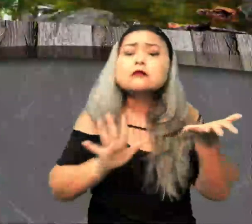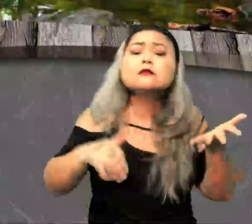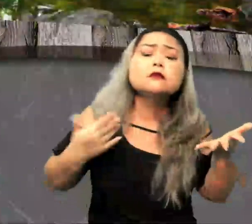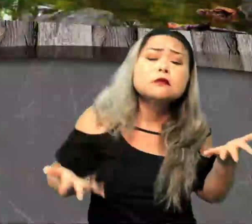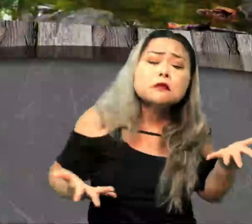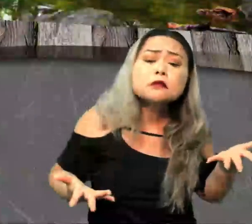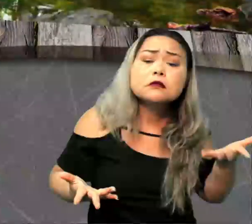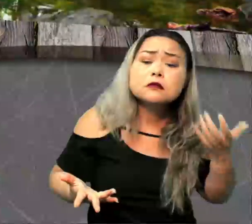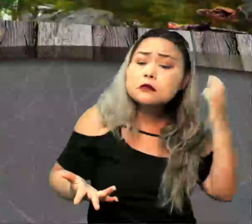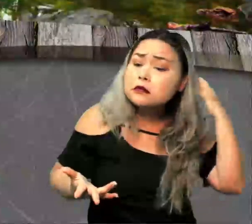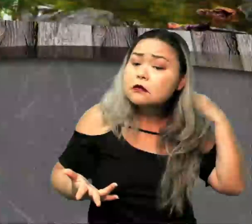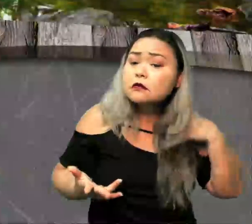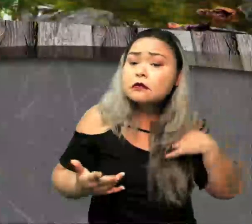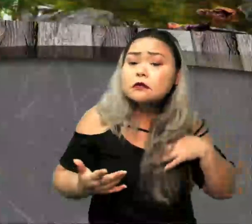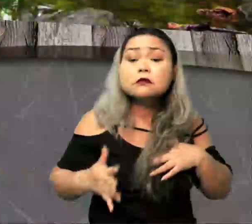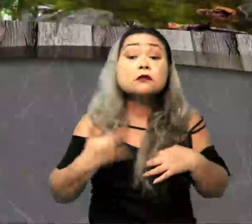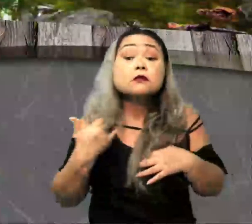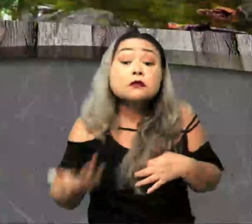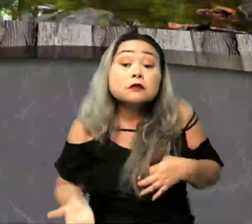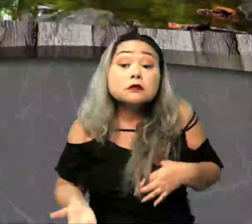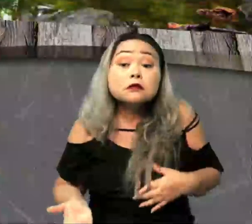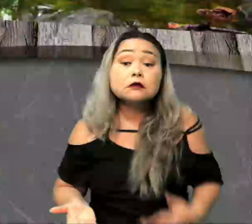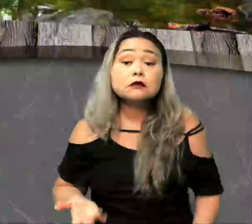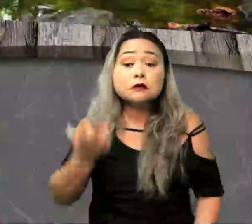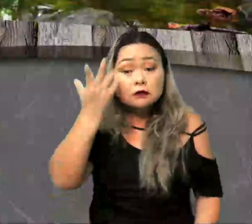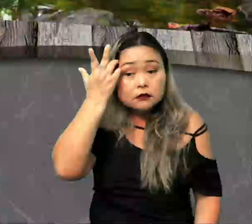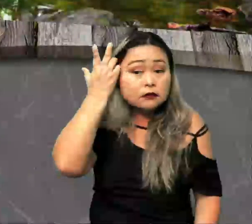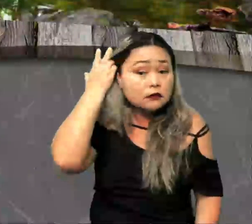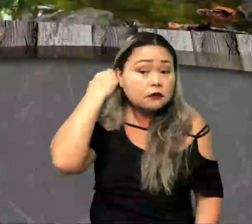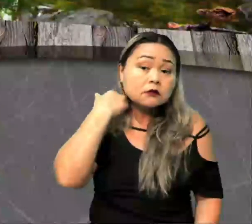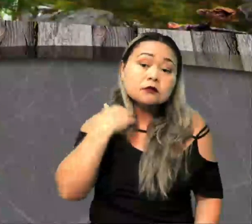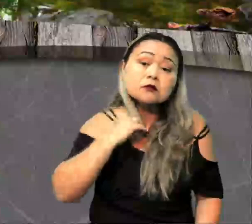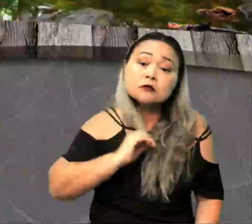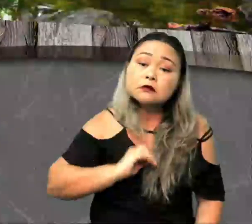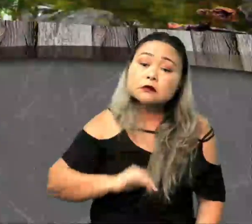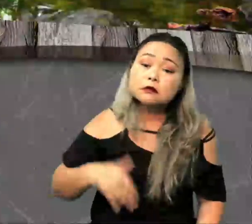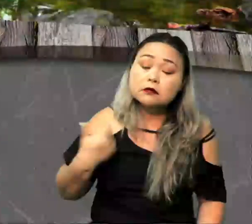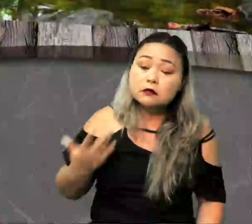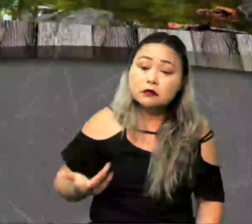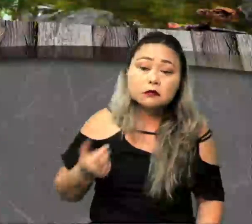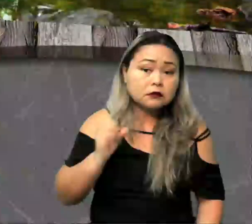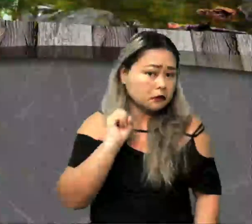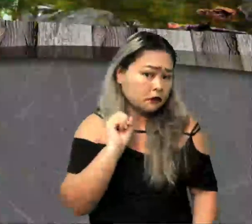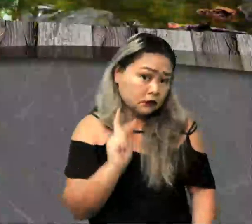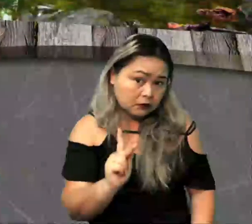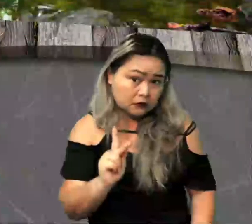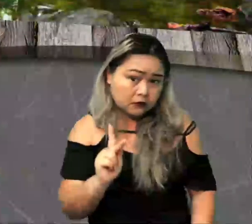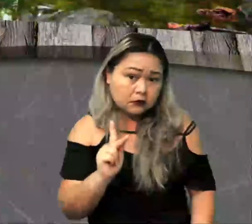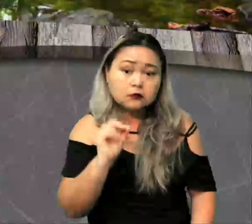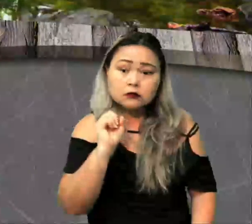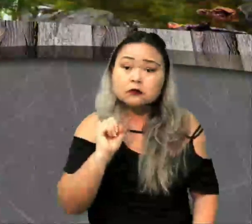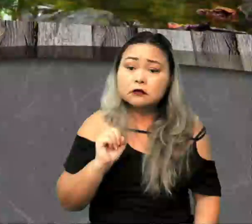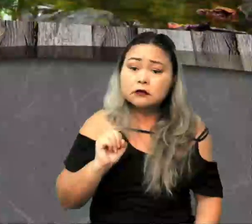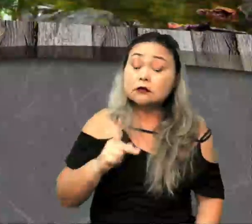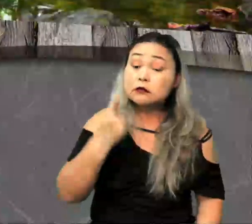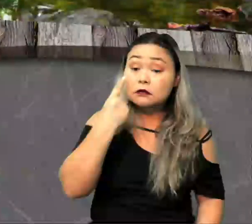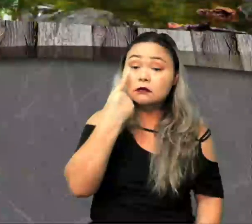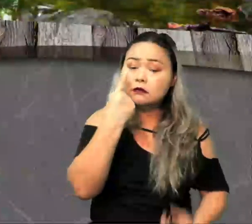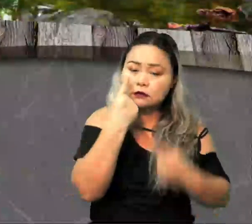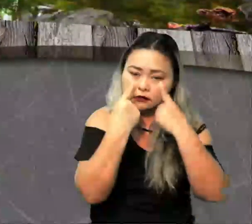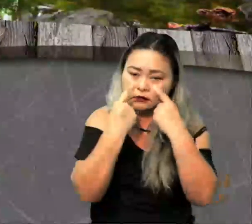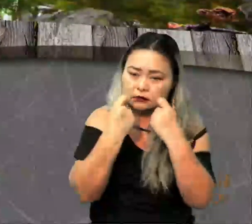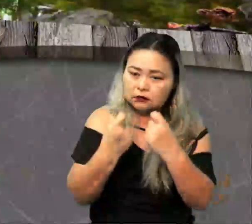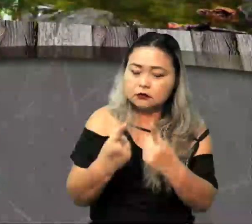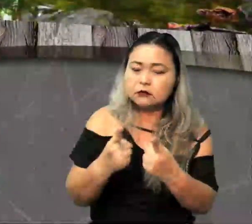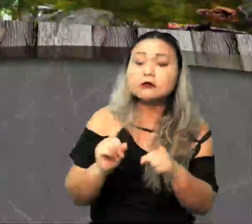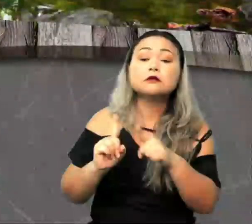onde? Faz parte de quê? Né? Então, eles ficaram meio perdidos. Mas, ok. Mas olha só que interessante,